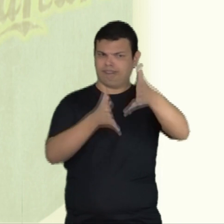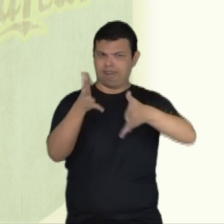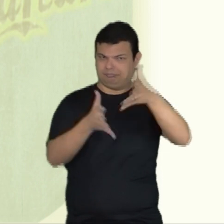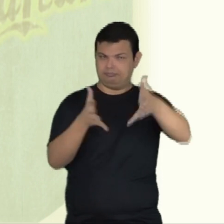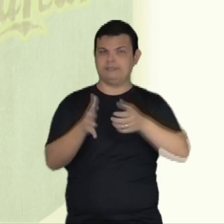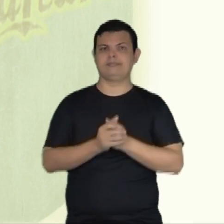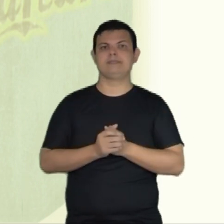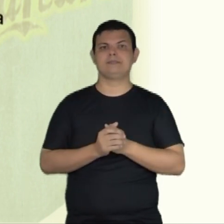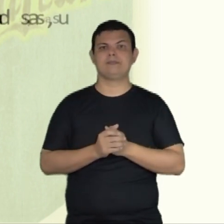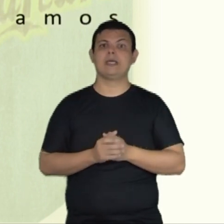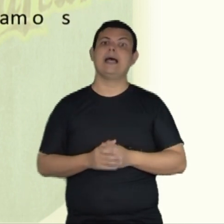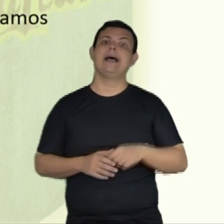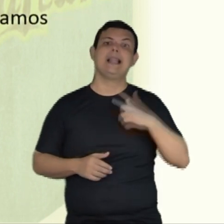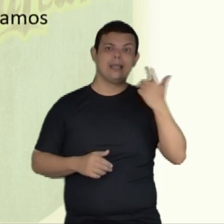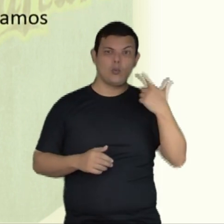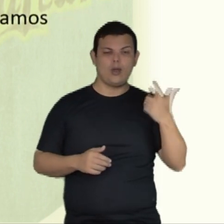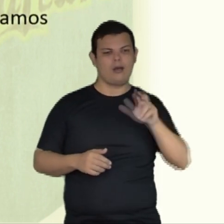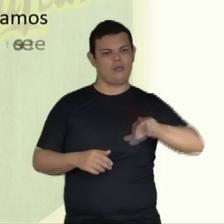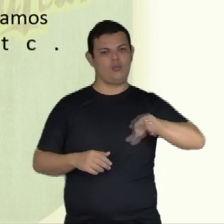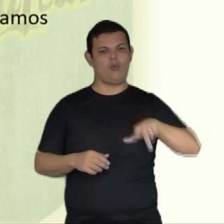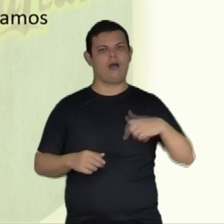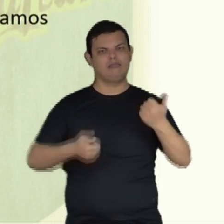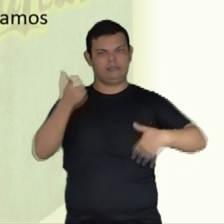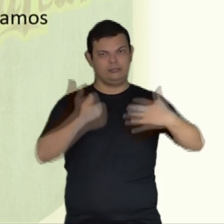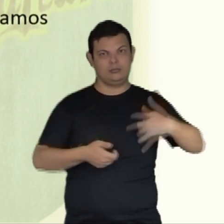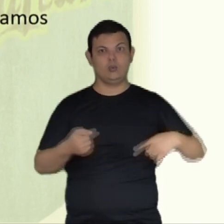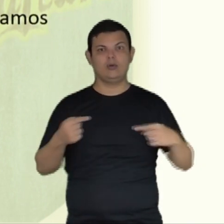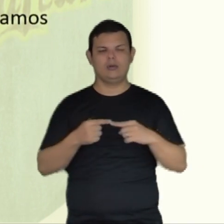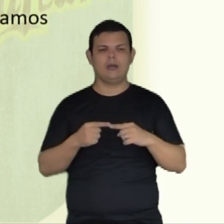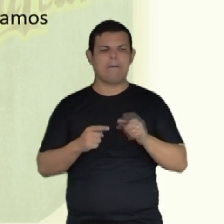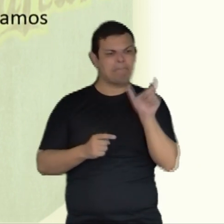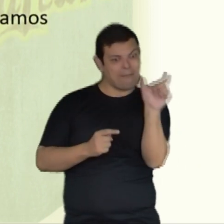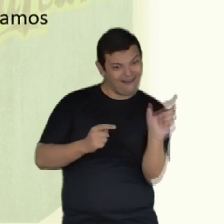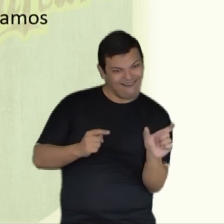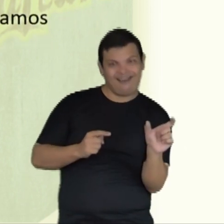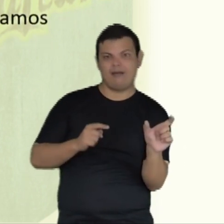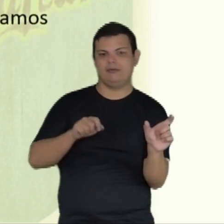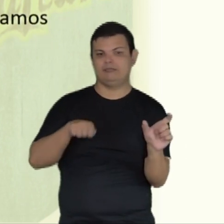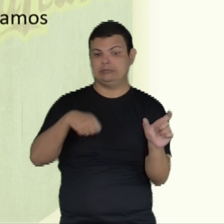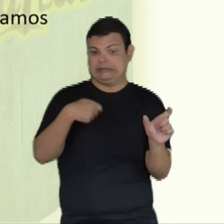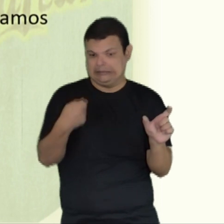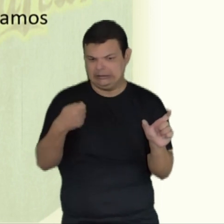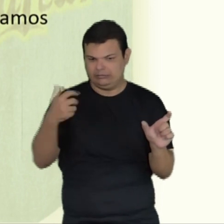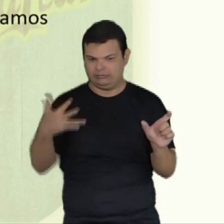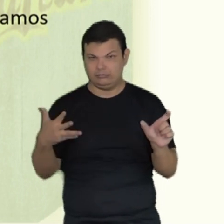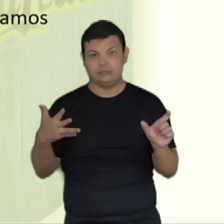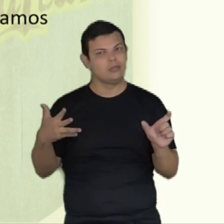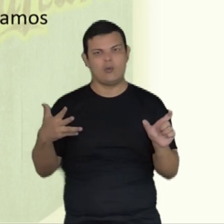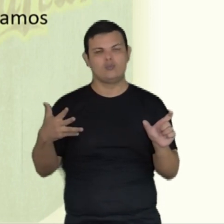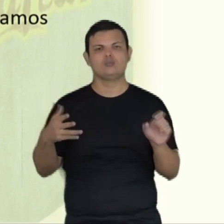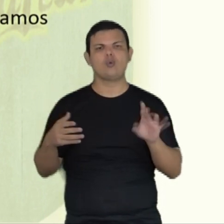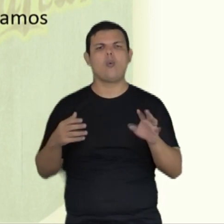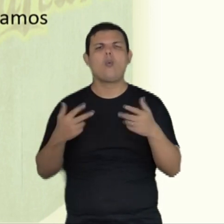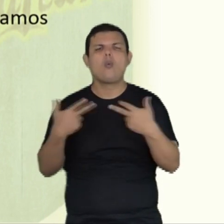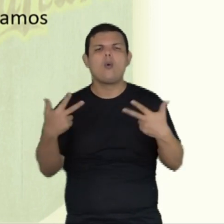E linguagem não verbal é quando, no lugar de palavras escritas ou faladas, usamos signos